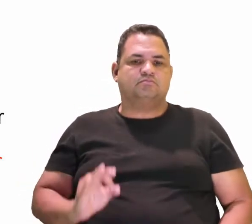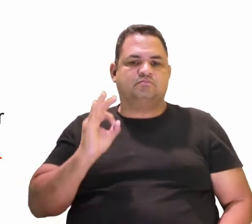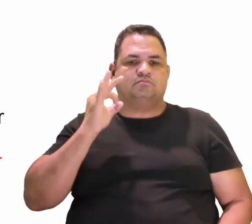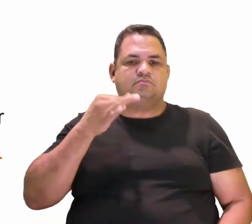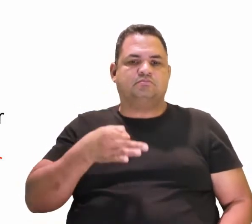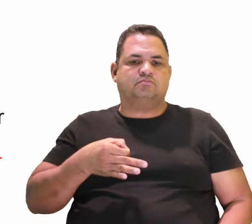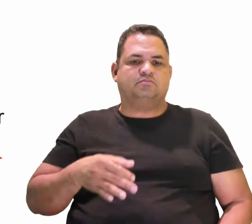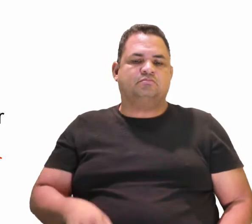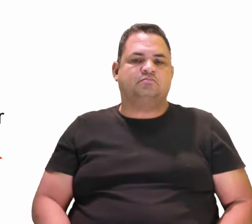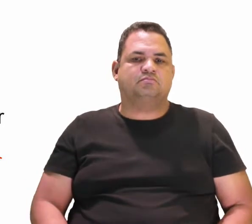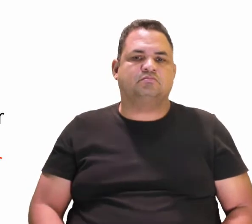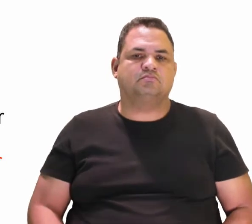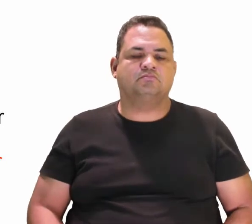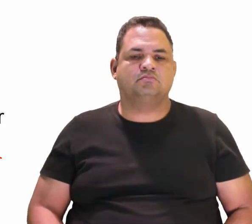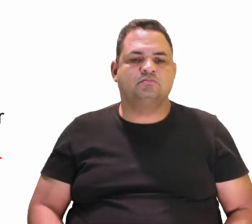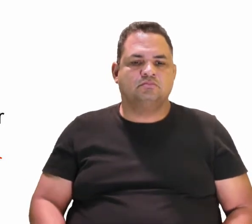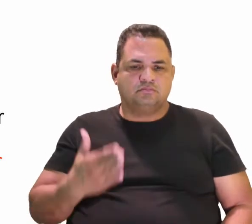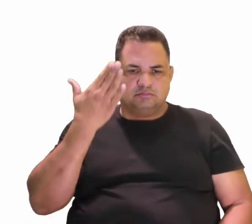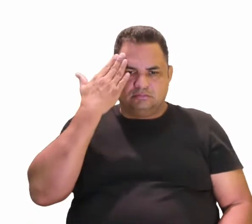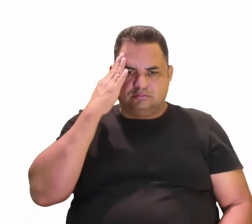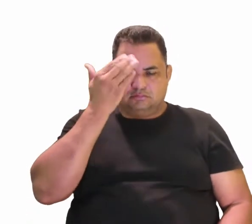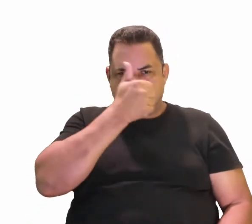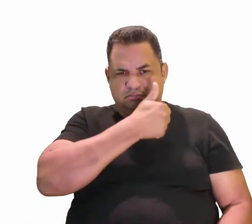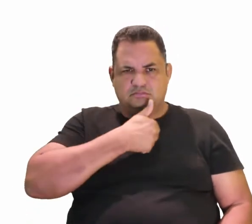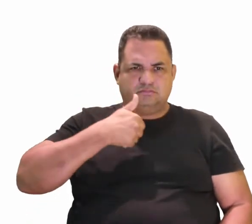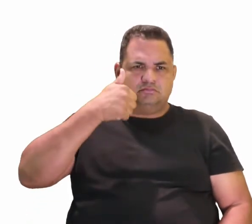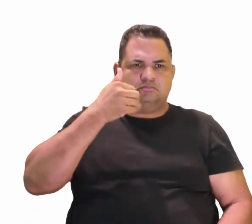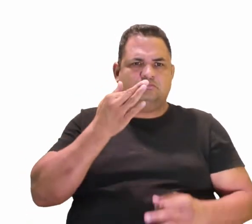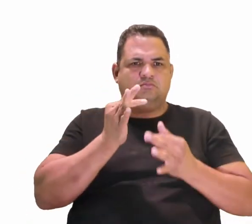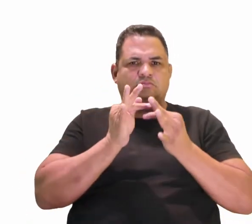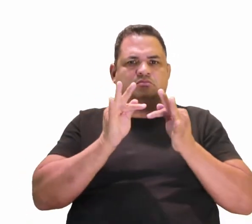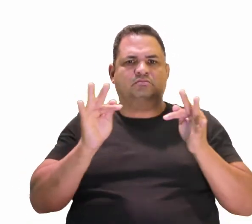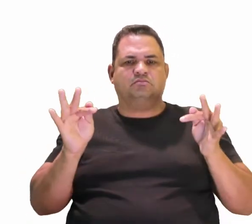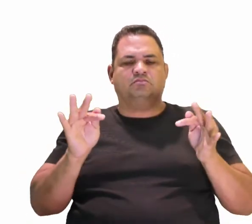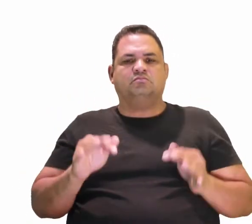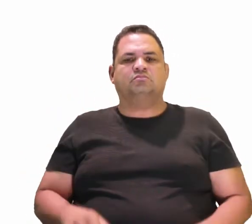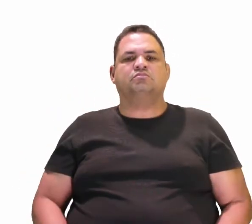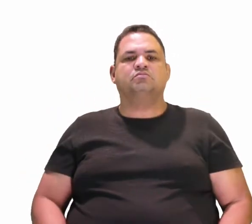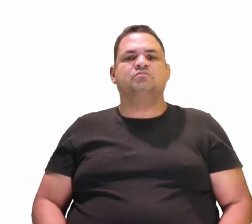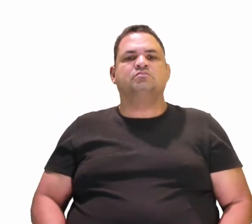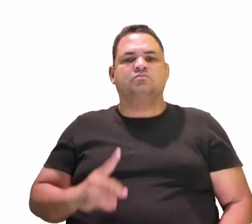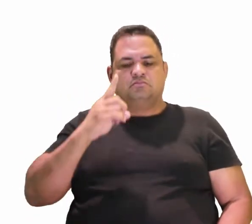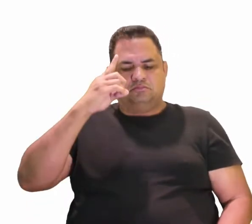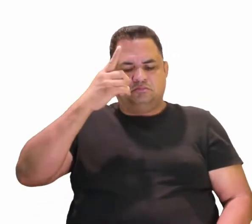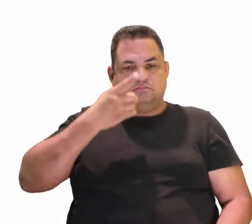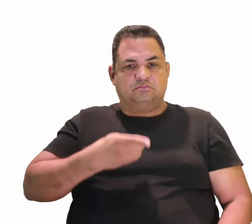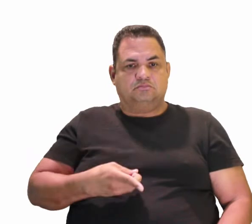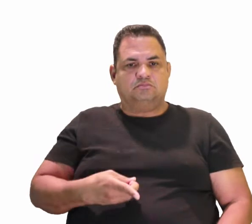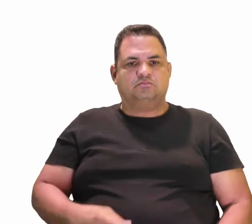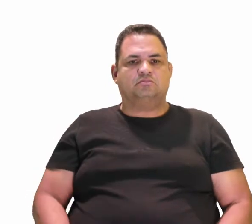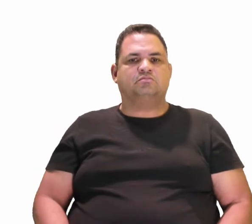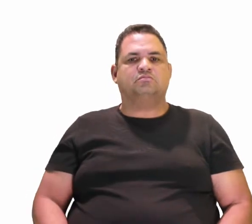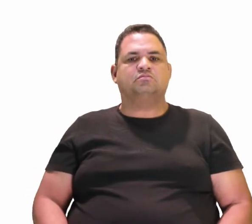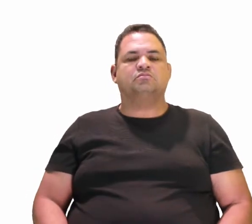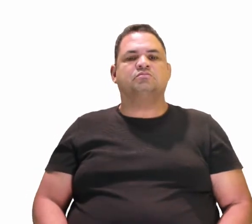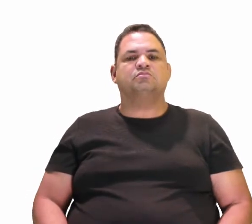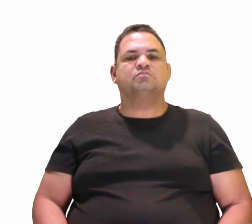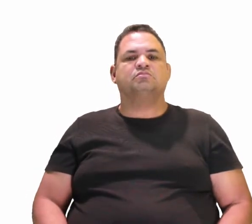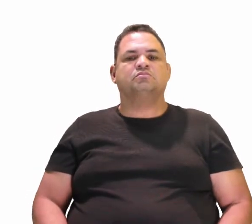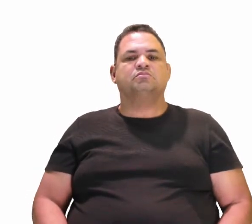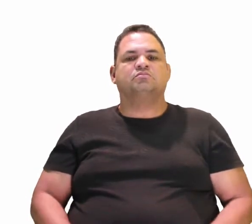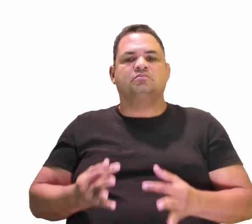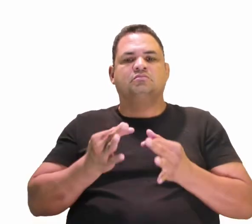certo? E aí vamos entender um pouco mais. Para fazer frases no modo imperativo, na forma afirmativa, é